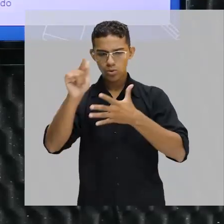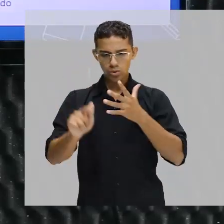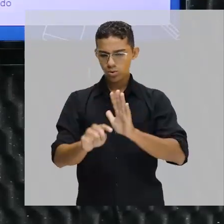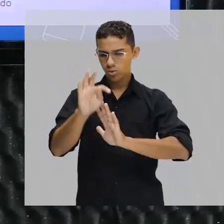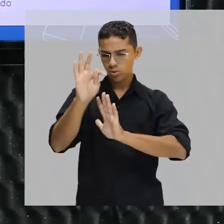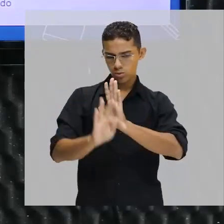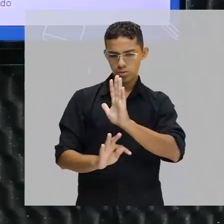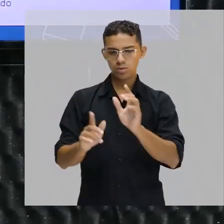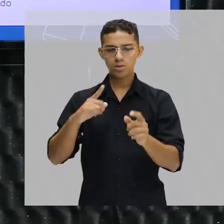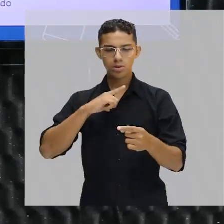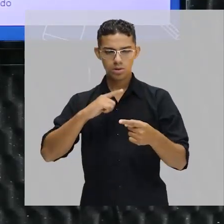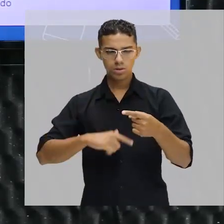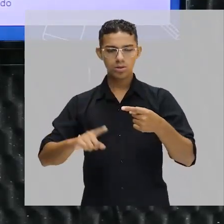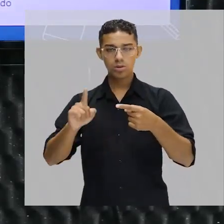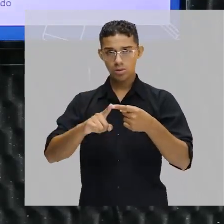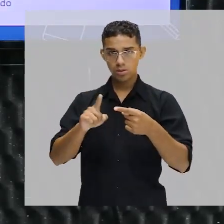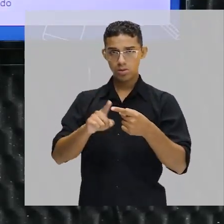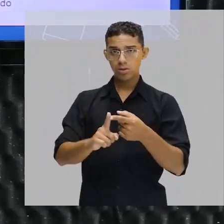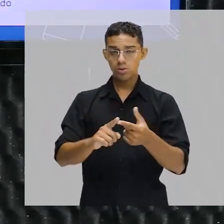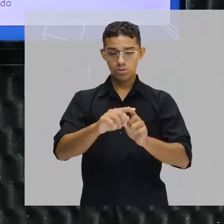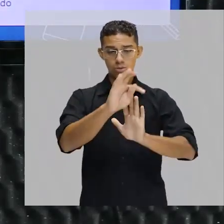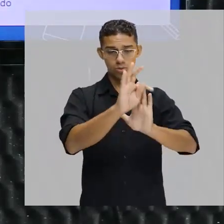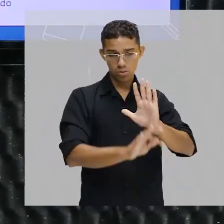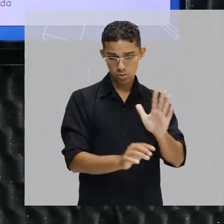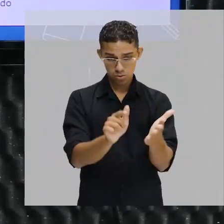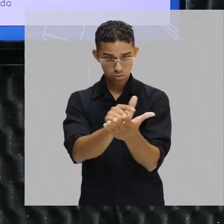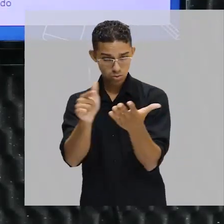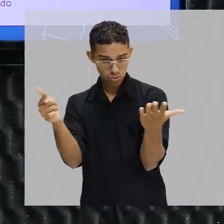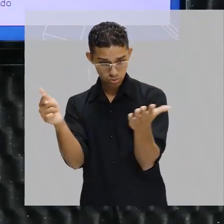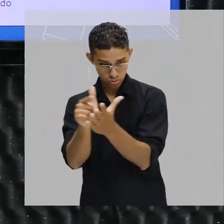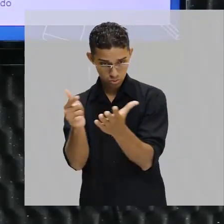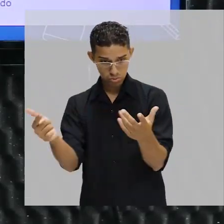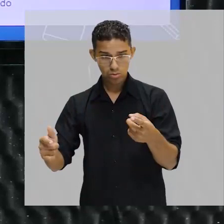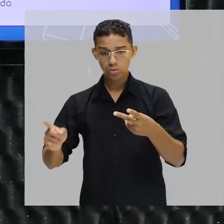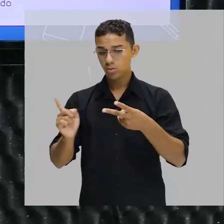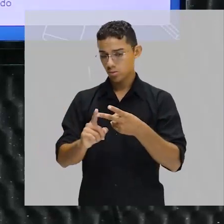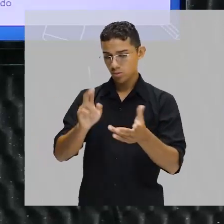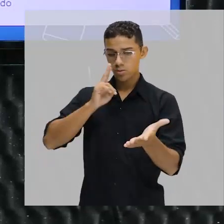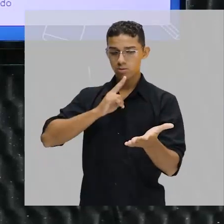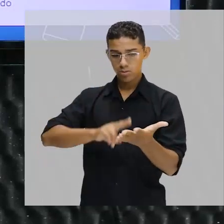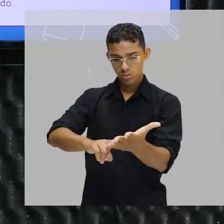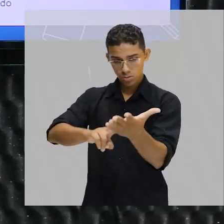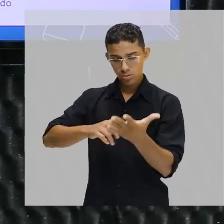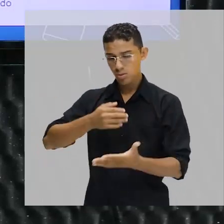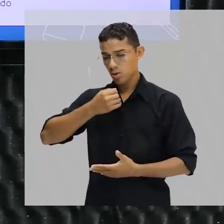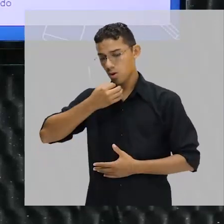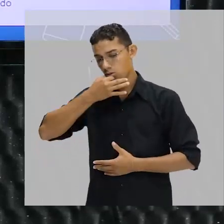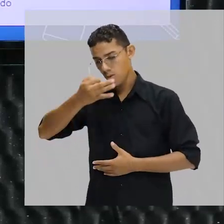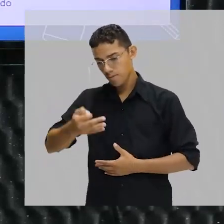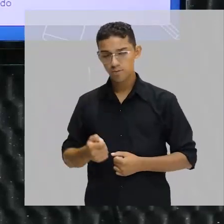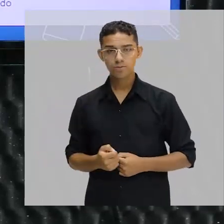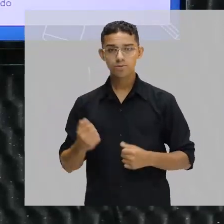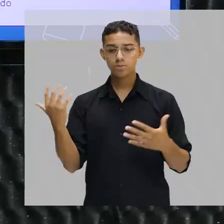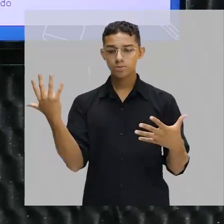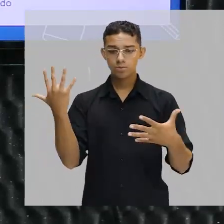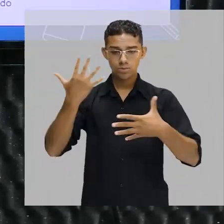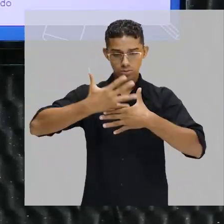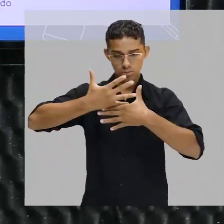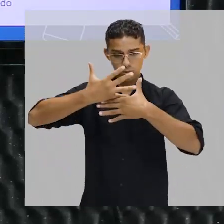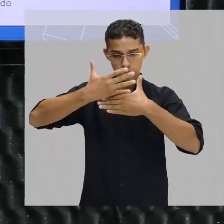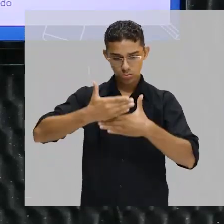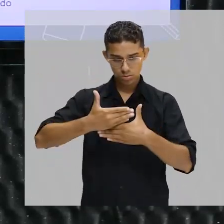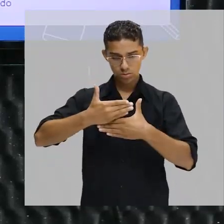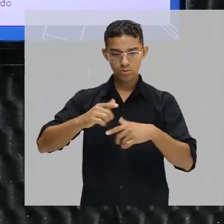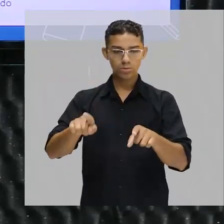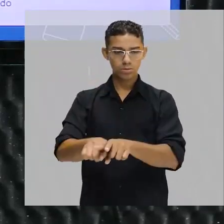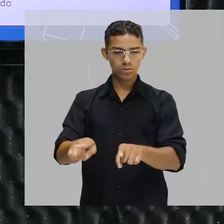dissertativa? Nós temos o editorial, jornalístico, carta de opinião, resenha, artigo,